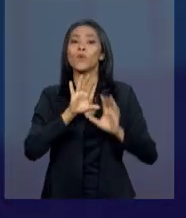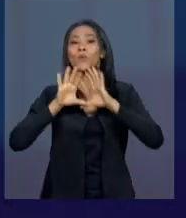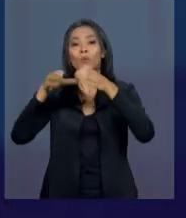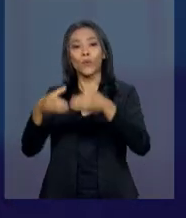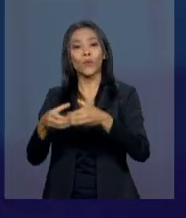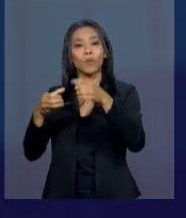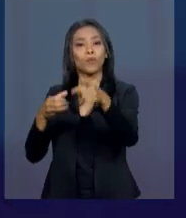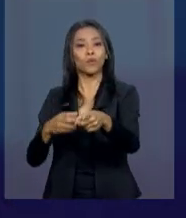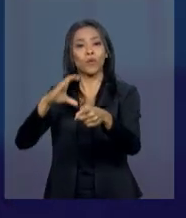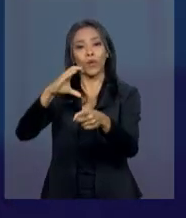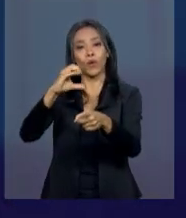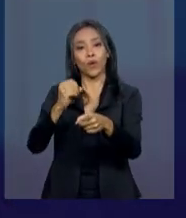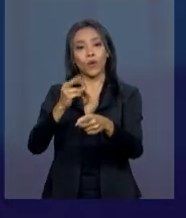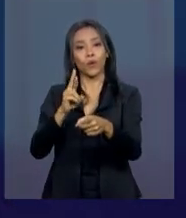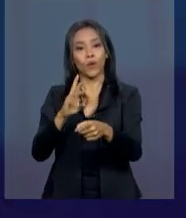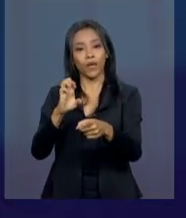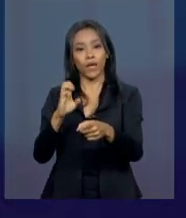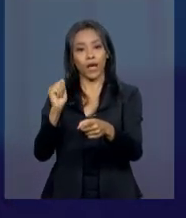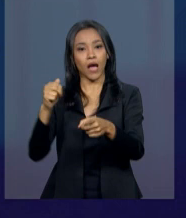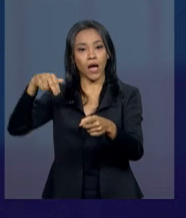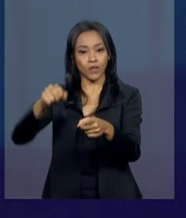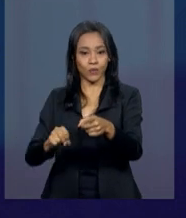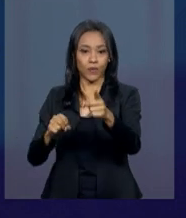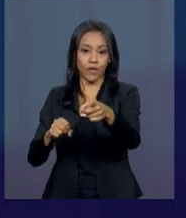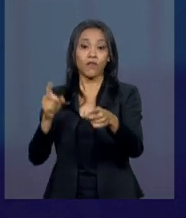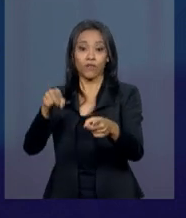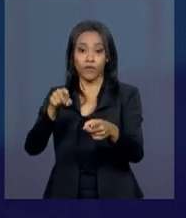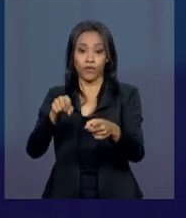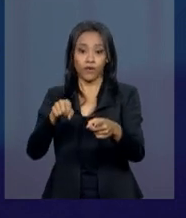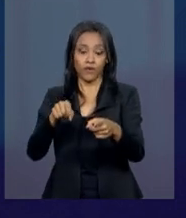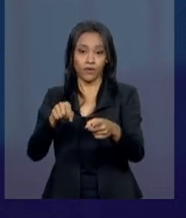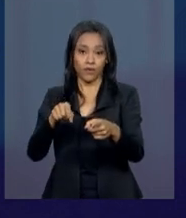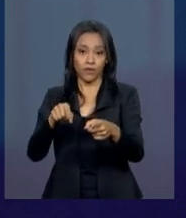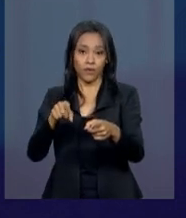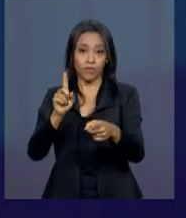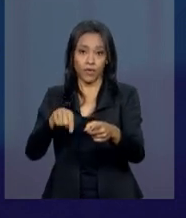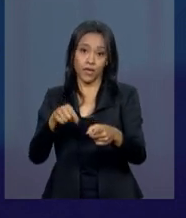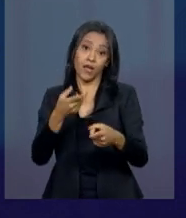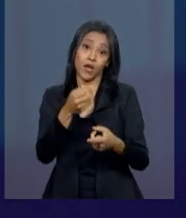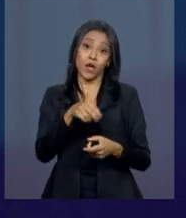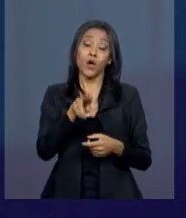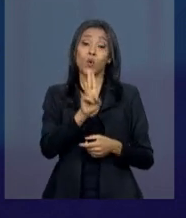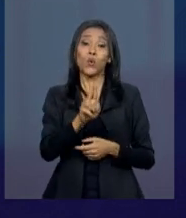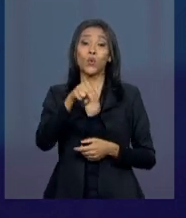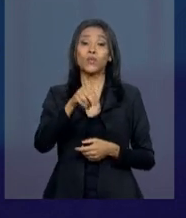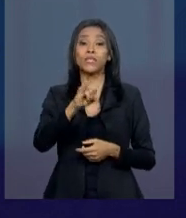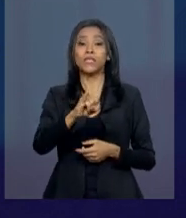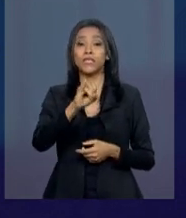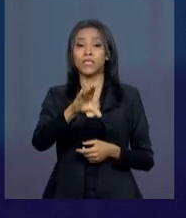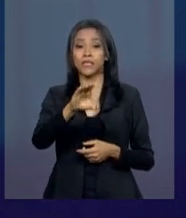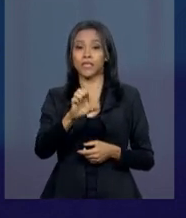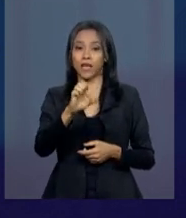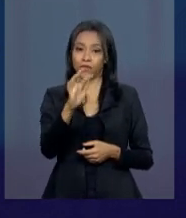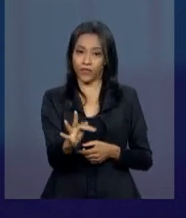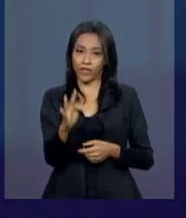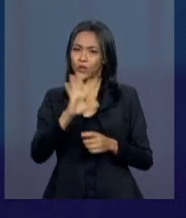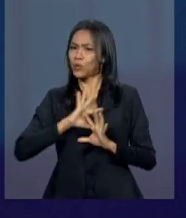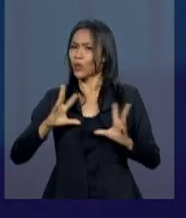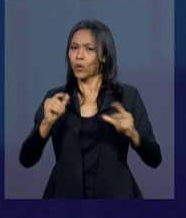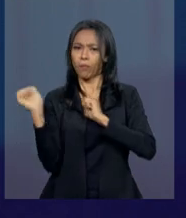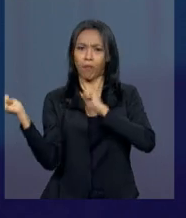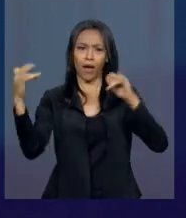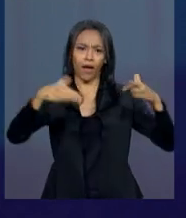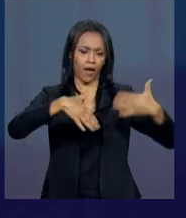de K-pop BTS. Eles foram retweetados pela Unicef, que é um organismo, né, da ONU, então já está todo mundo aí nas redes